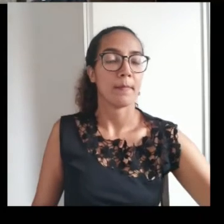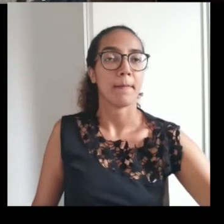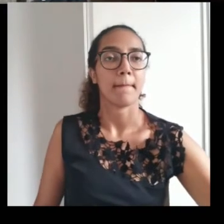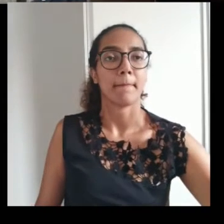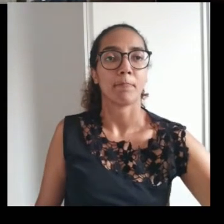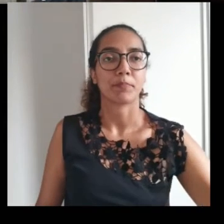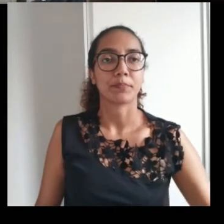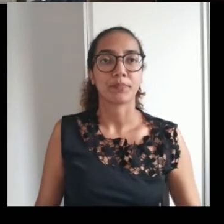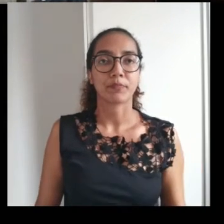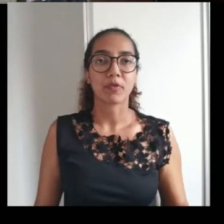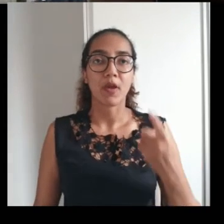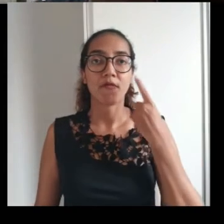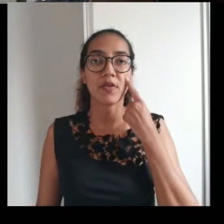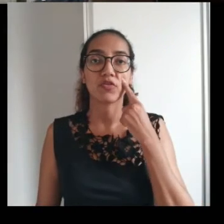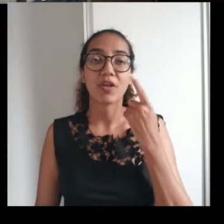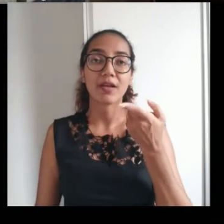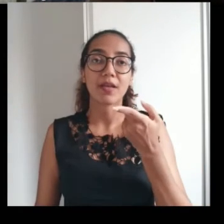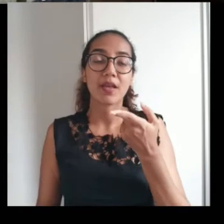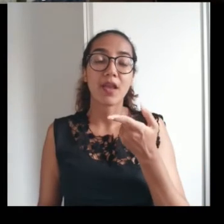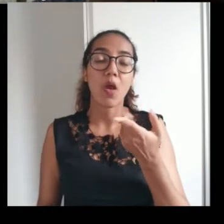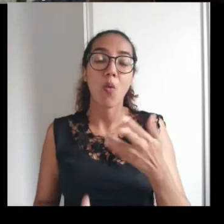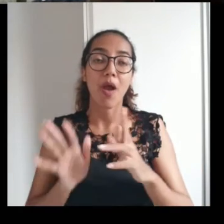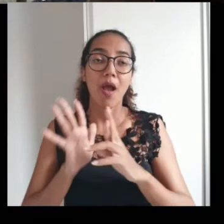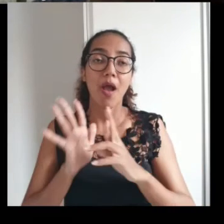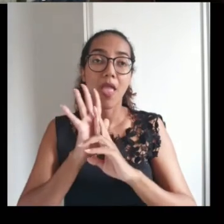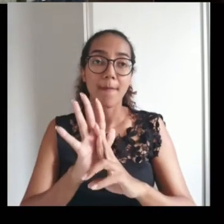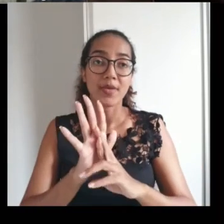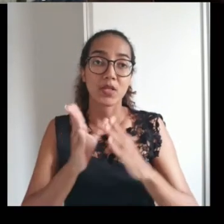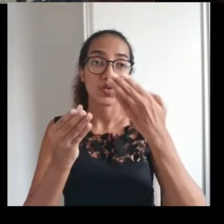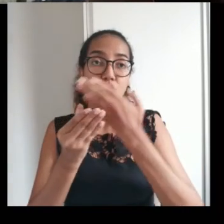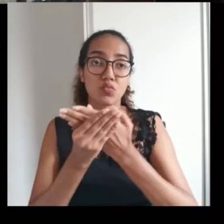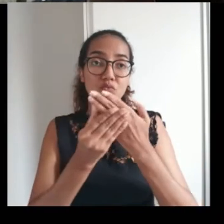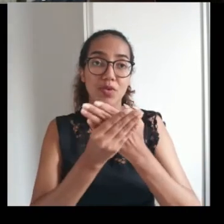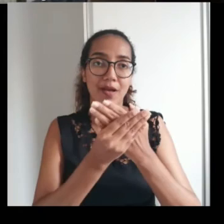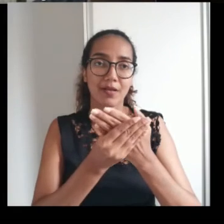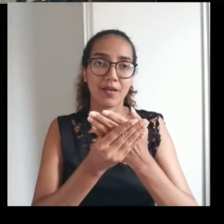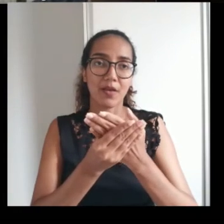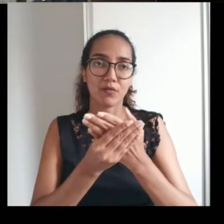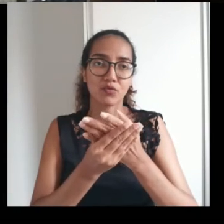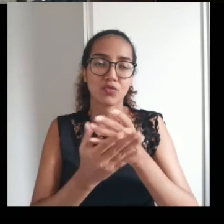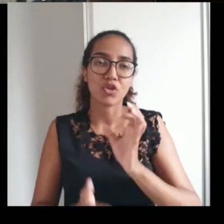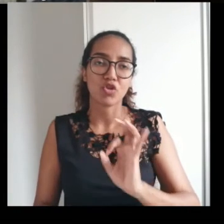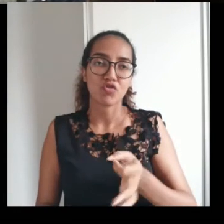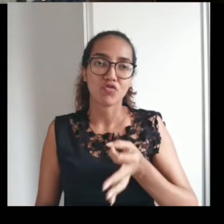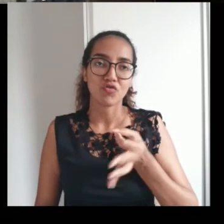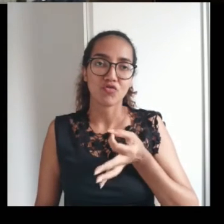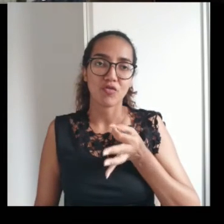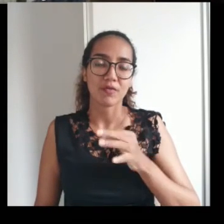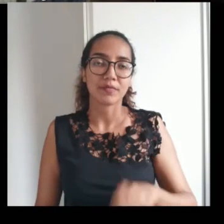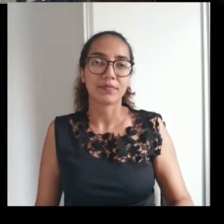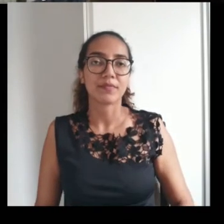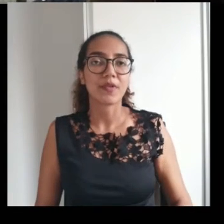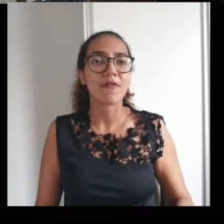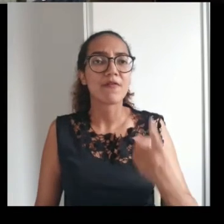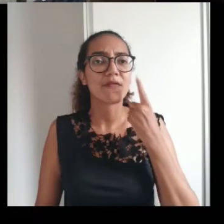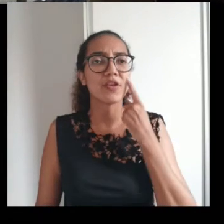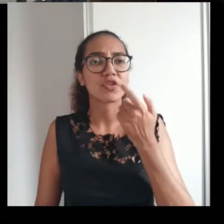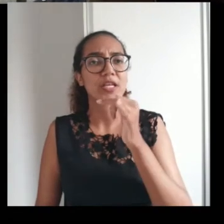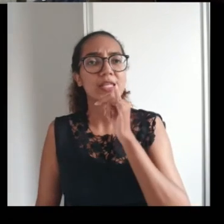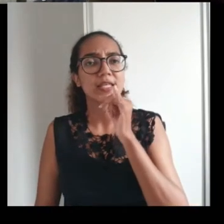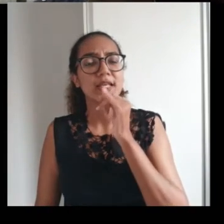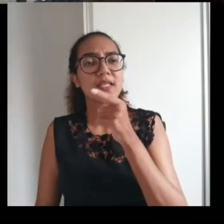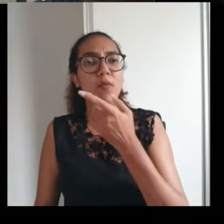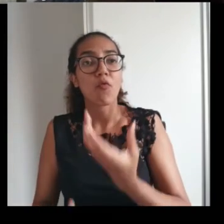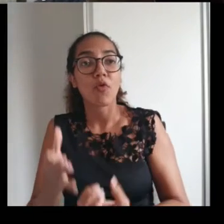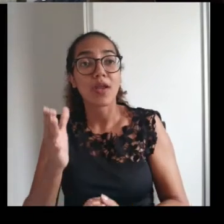em Java. Note que, nesse caso específico, foi criado um pacote que vai ter todas as camadas, as classes que estão na